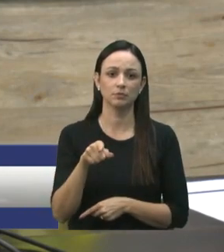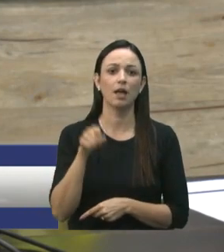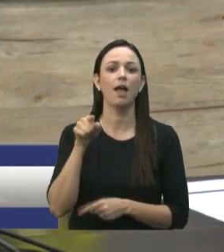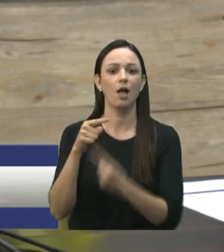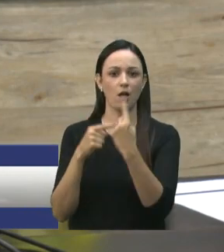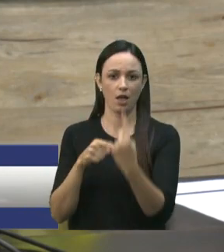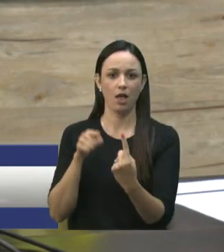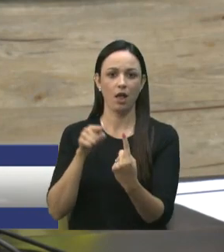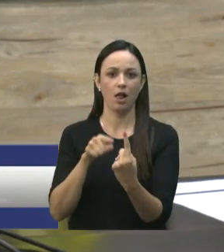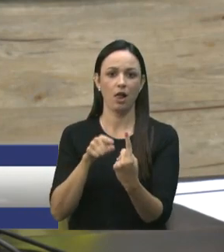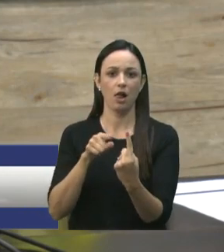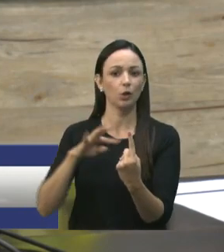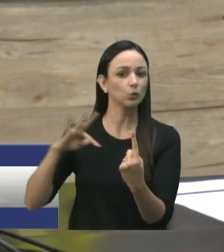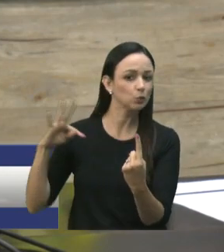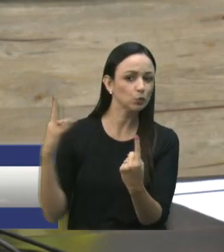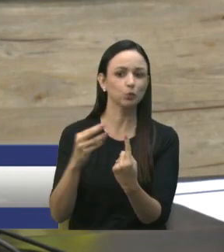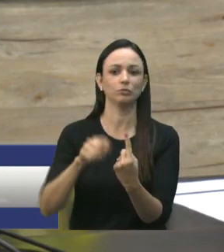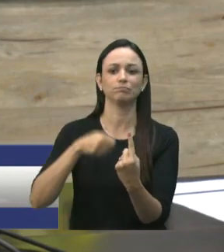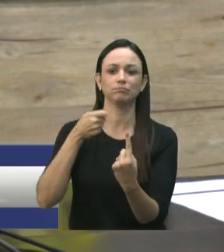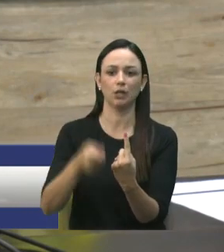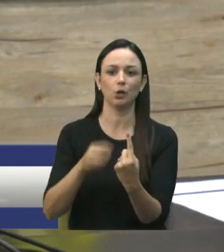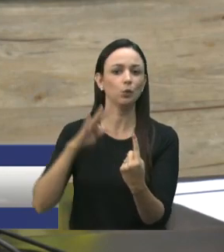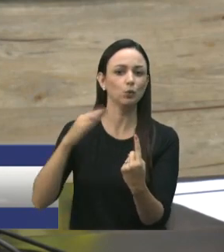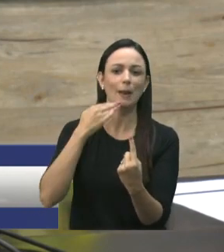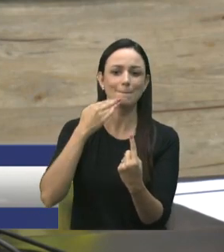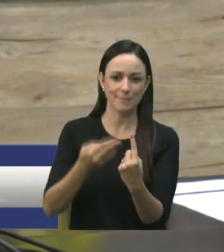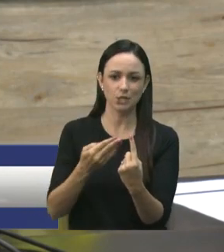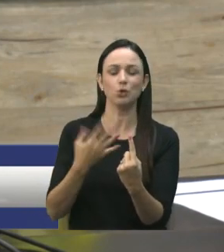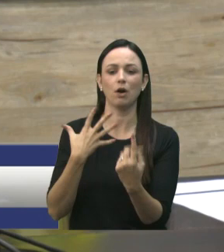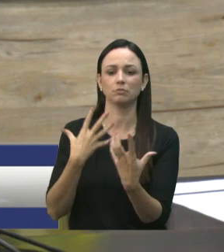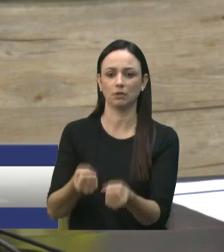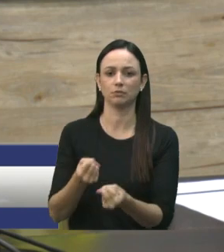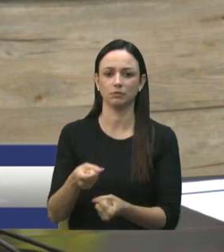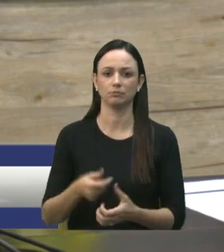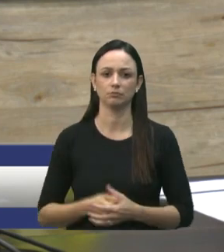integralidade. Tudo que ela solicitou está previsto aí.